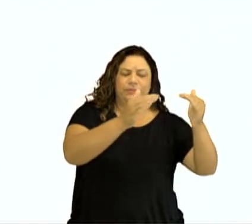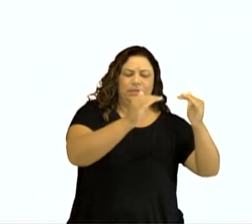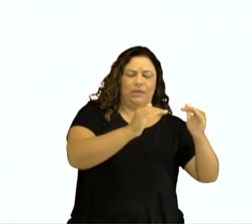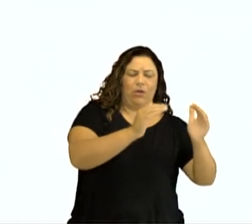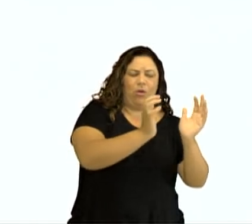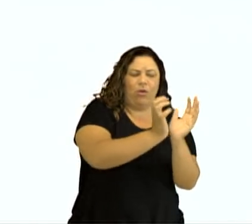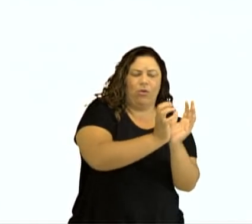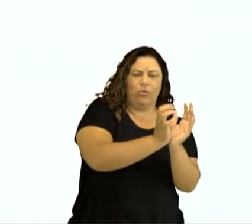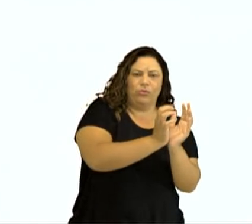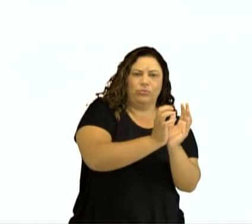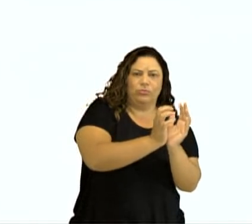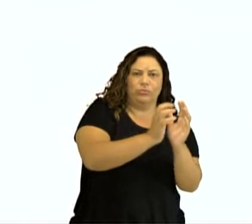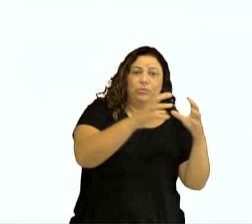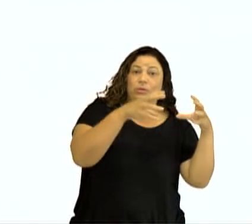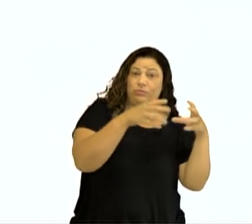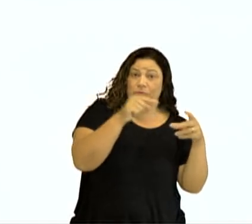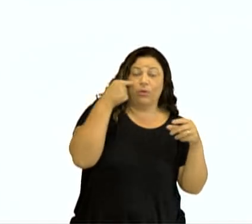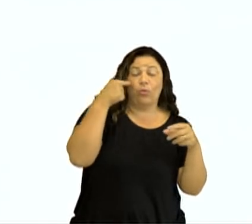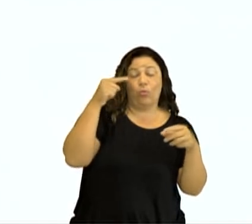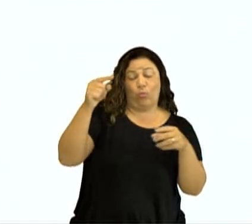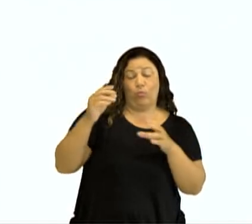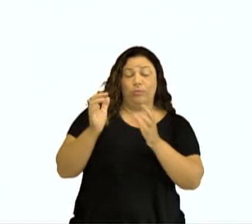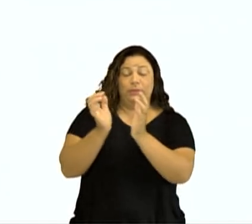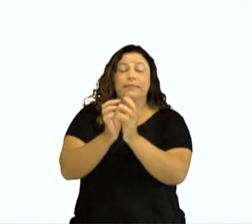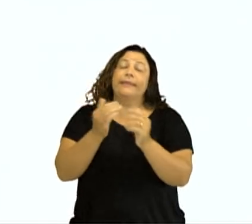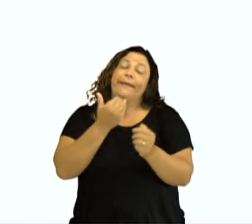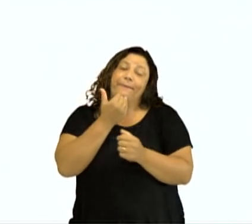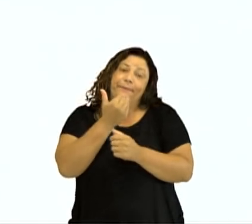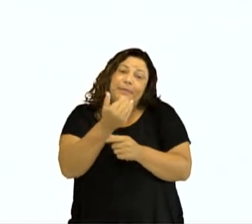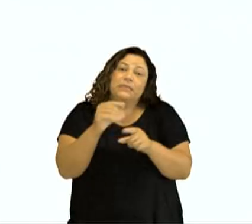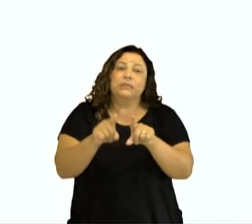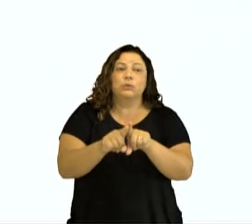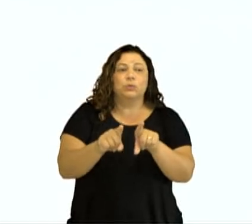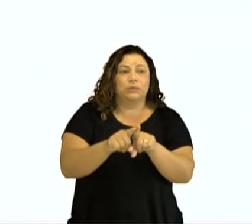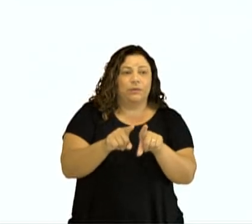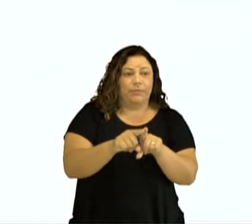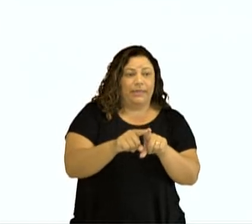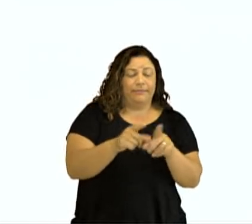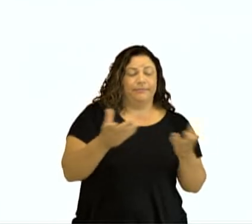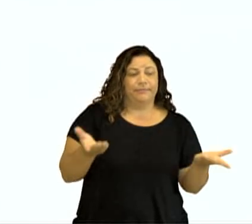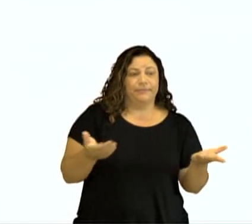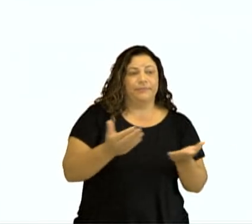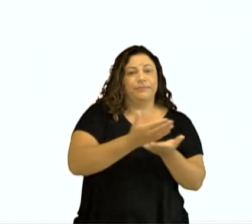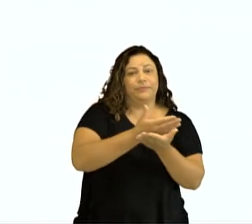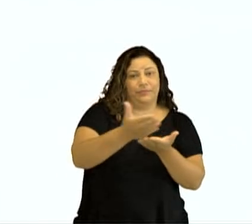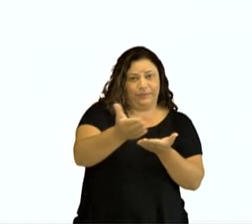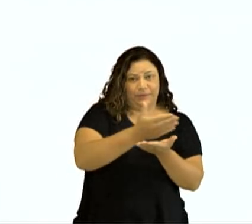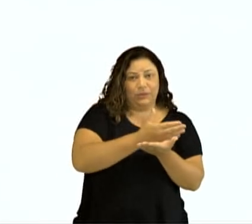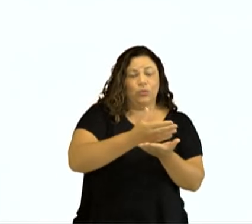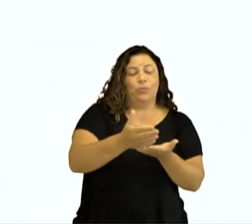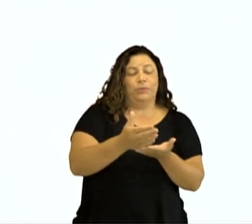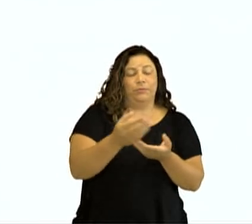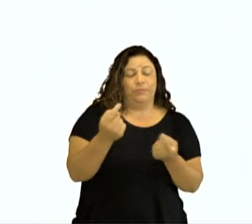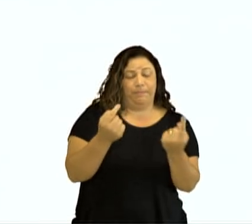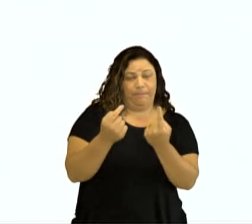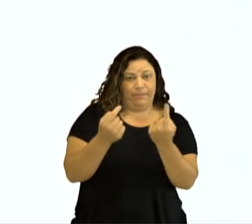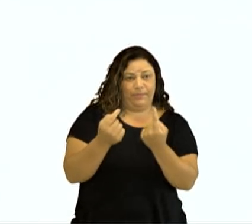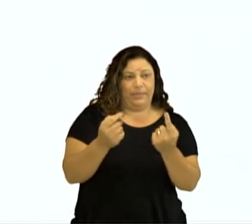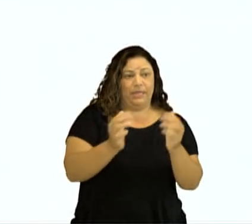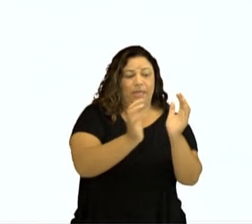representação através de um diagrama, que foi isso que ele pediu também. No conjunto inicial, conjunto de partida,